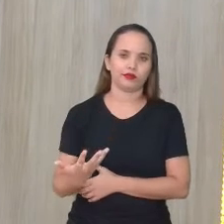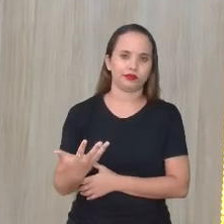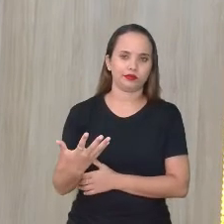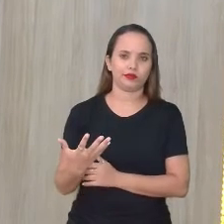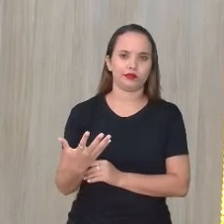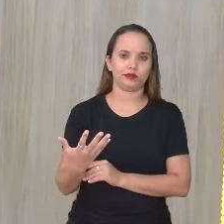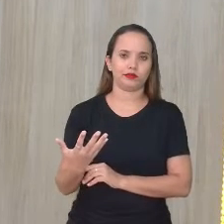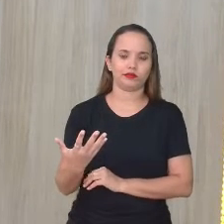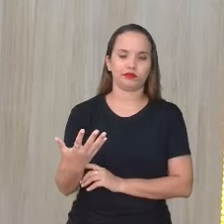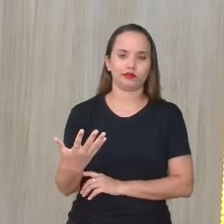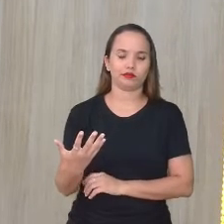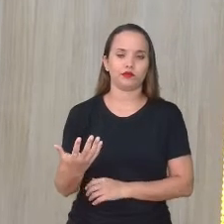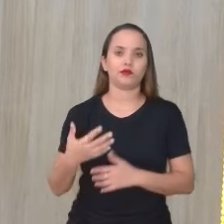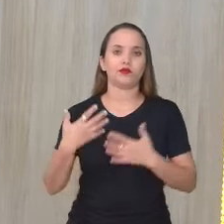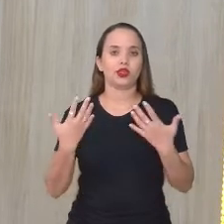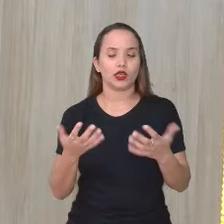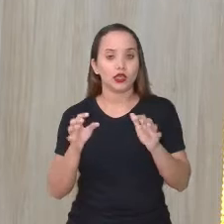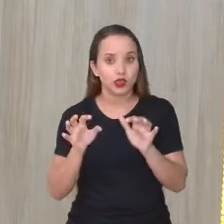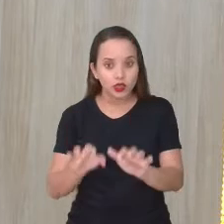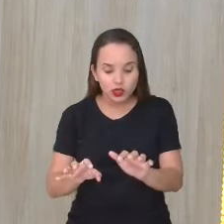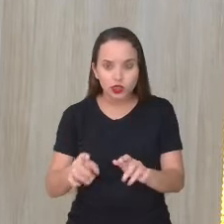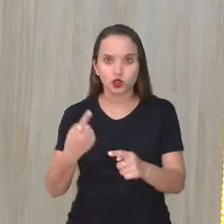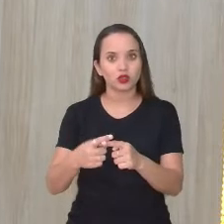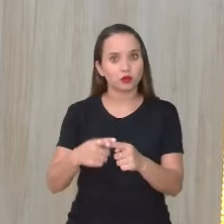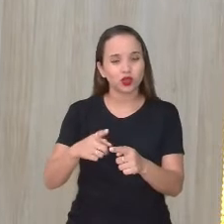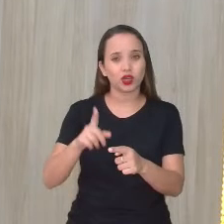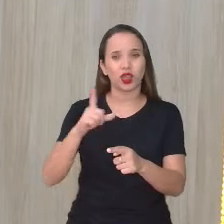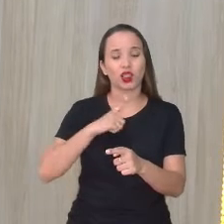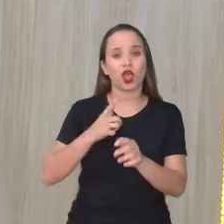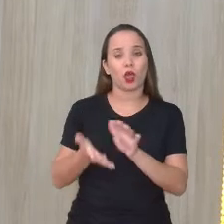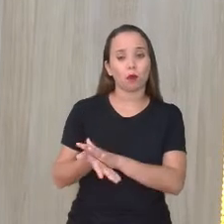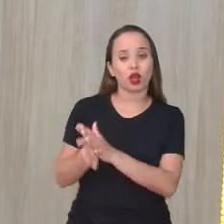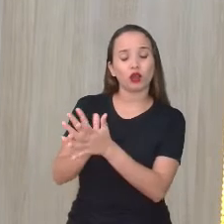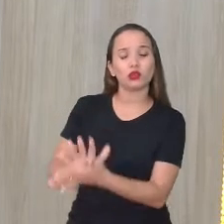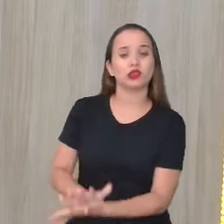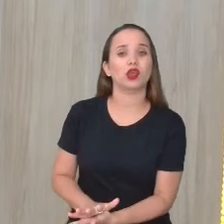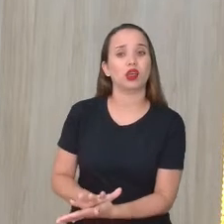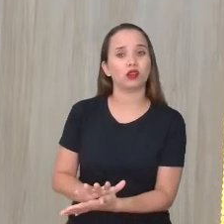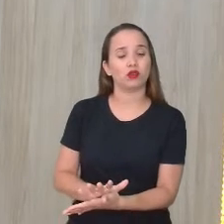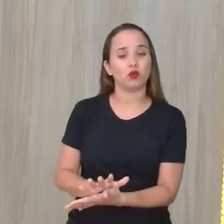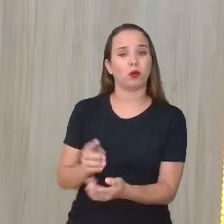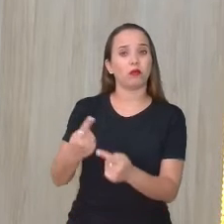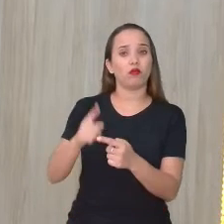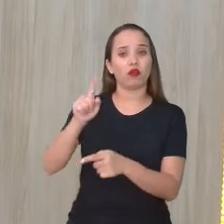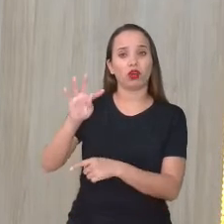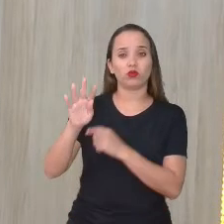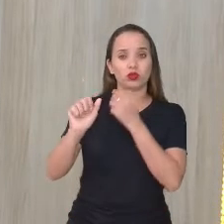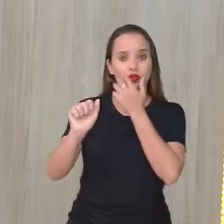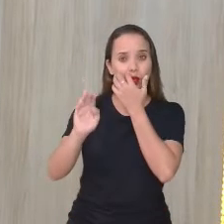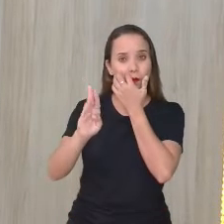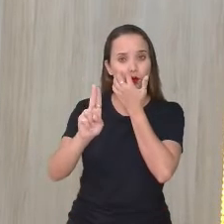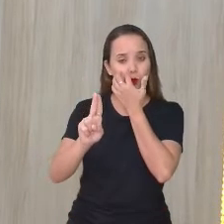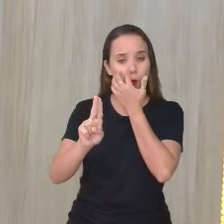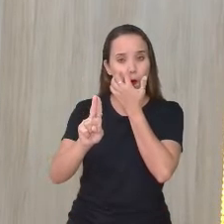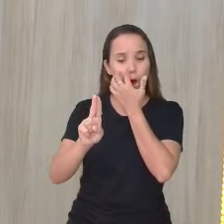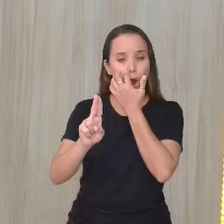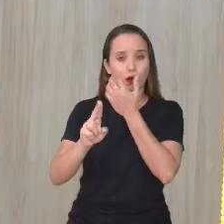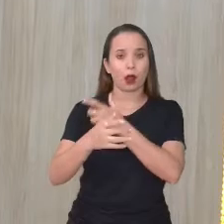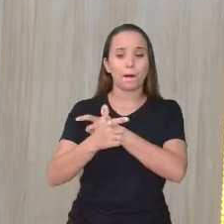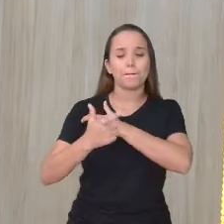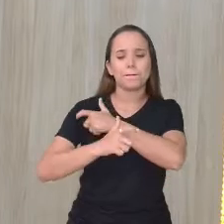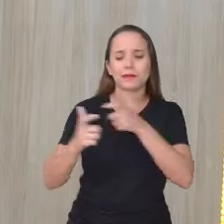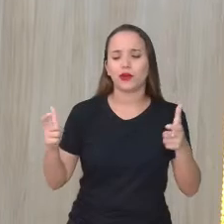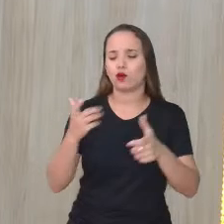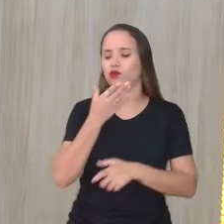câncer. Isso se dá justamente por preconceito, isso se dá justamente por um tabu. Muitos homens não costumam fazer os